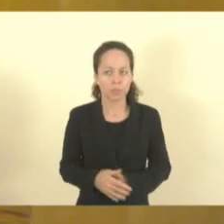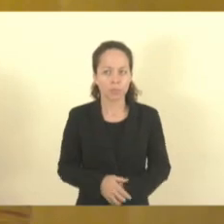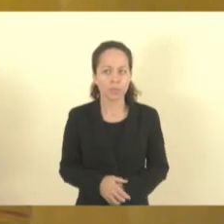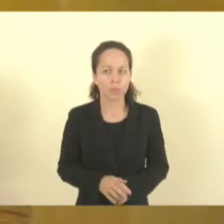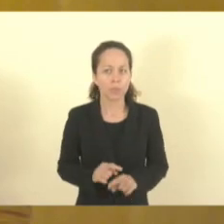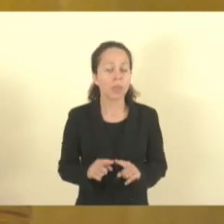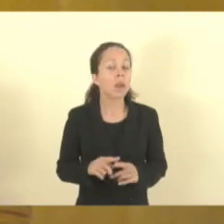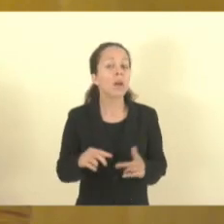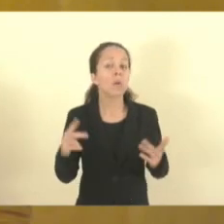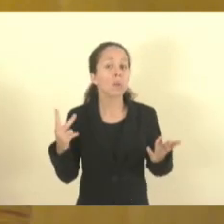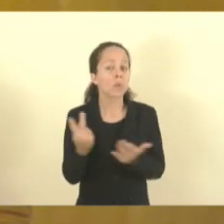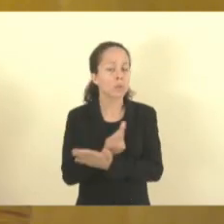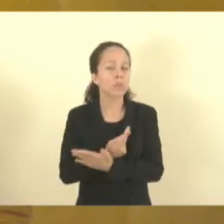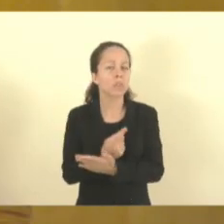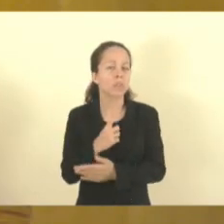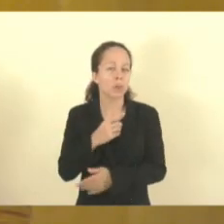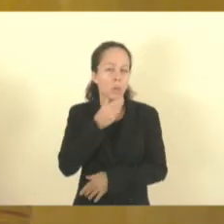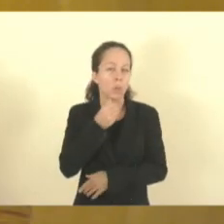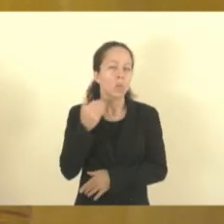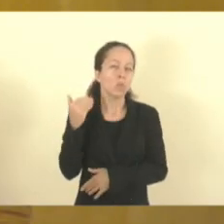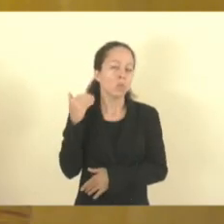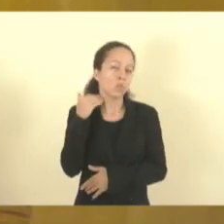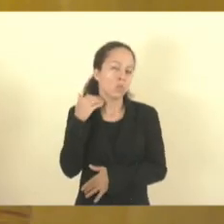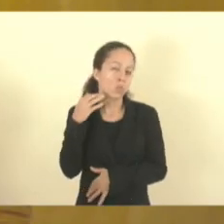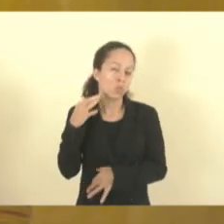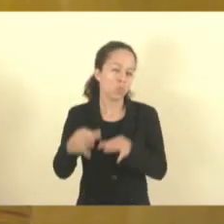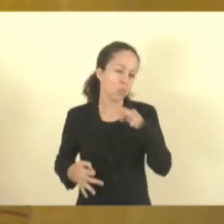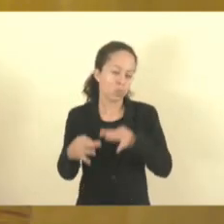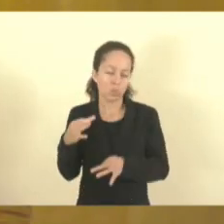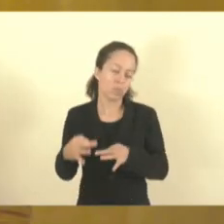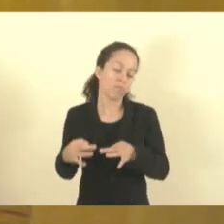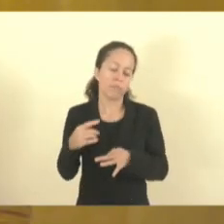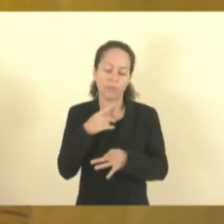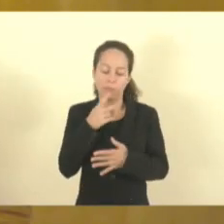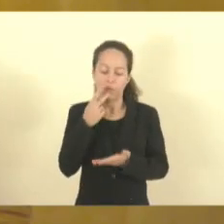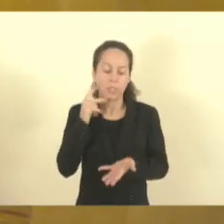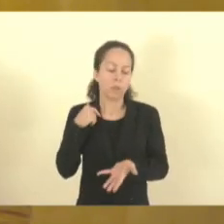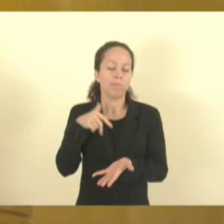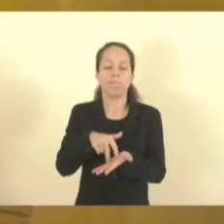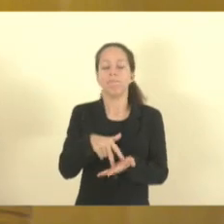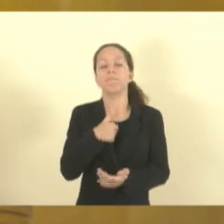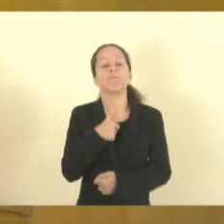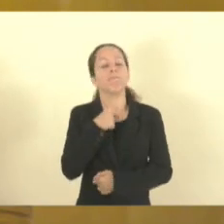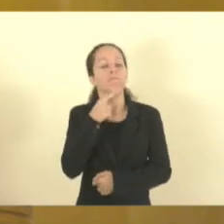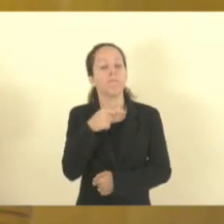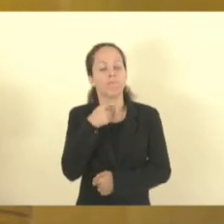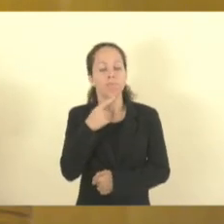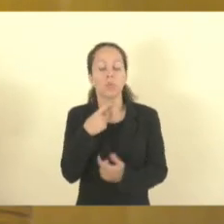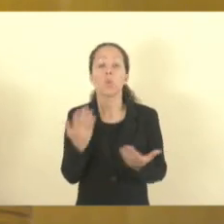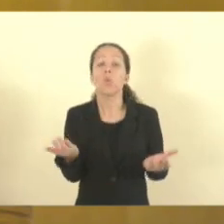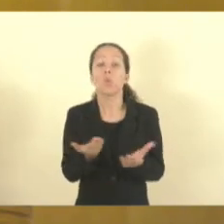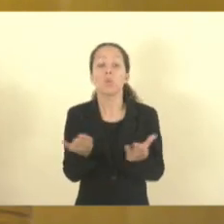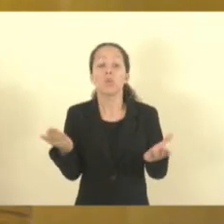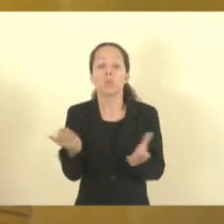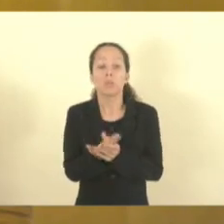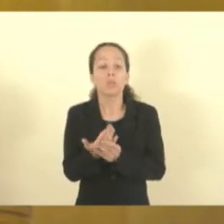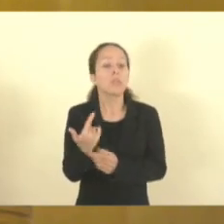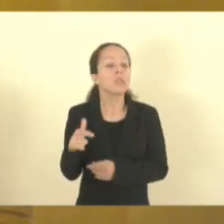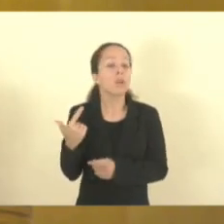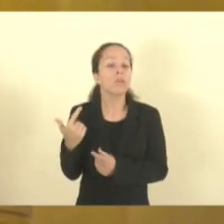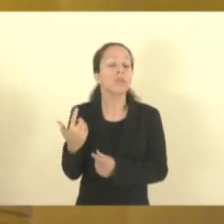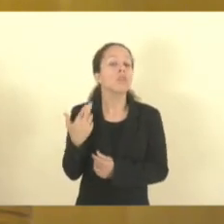que o juiz, logo em seguida, se julgou impedido e hoje o processo, a vara está sem juiz, ou